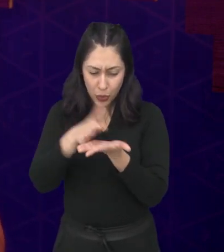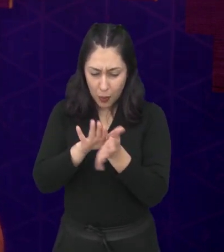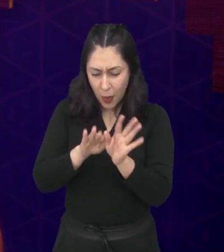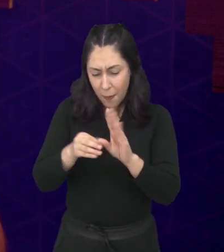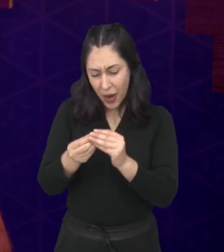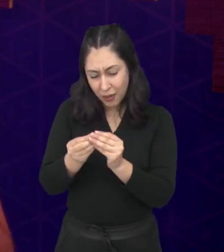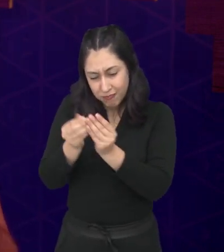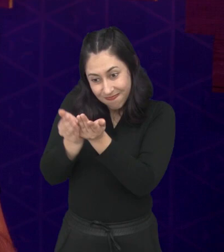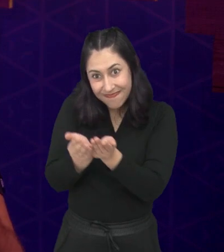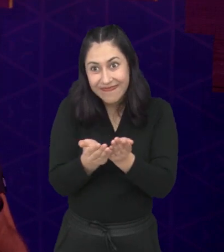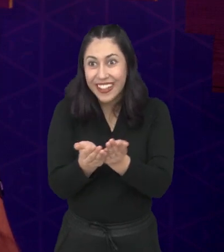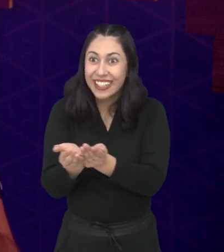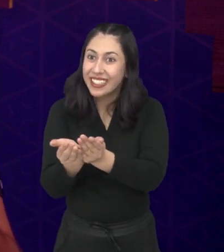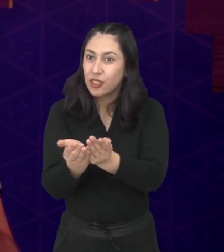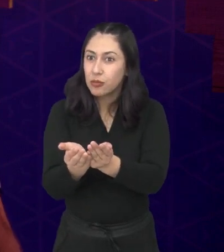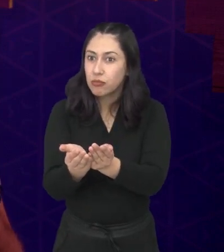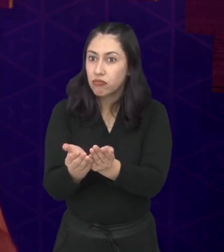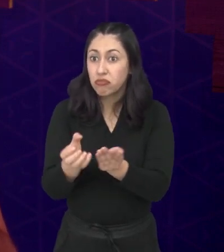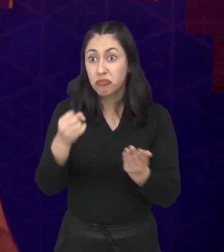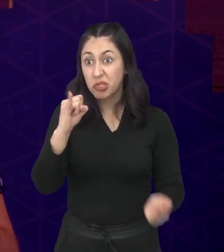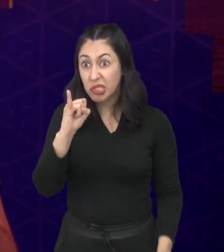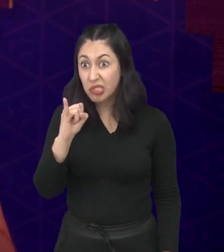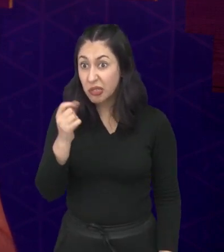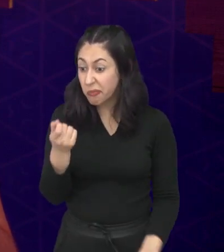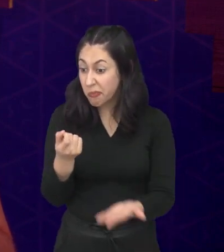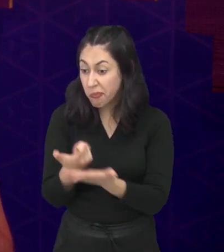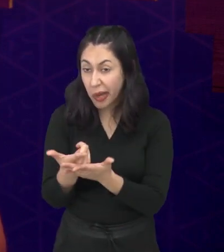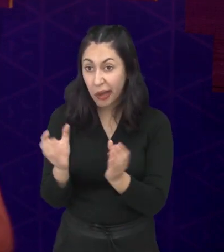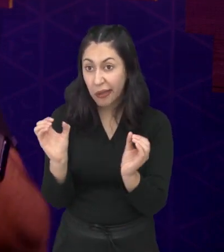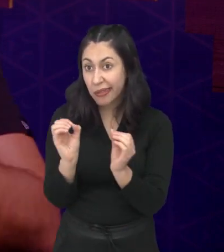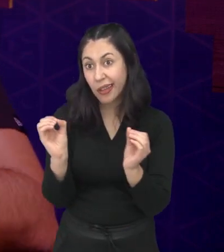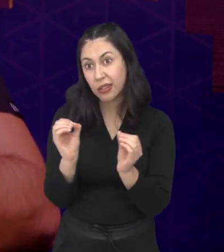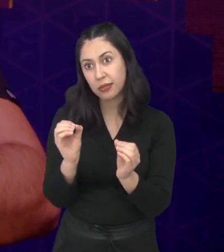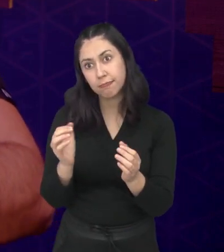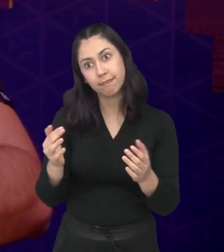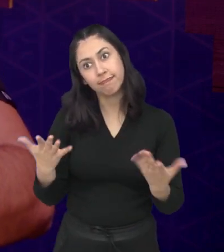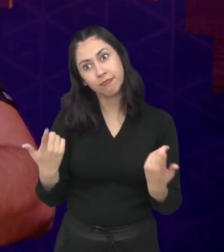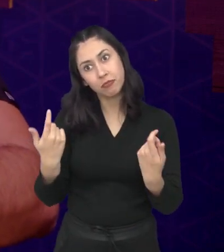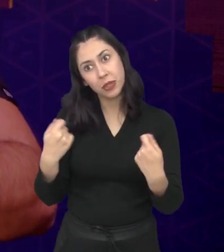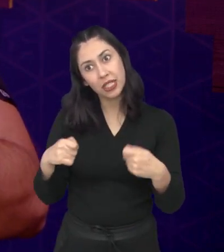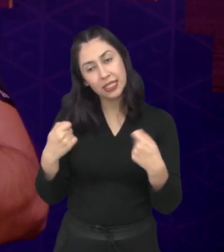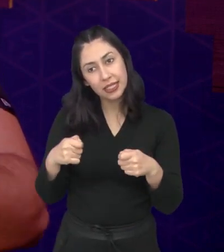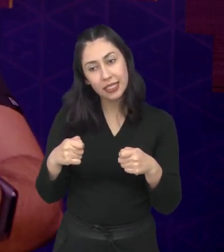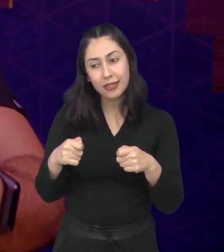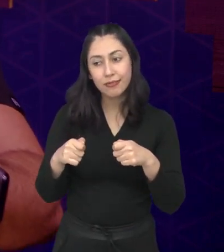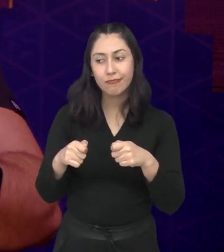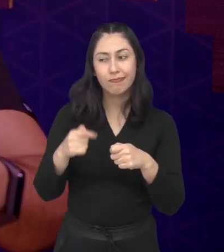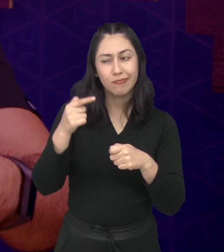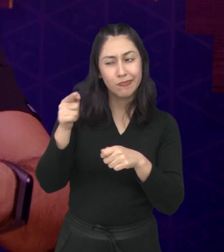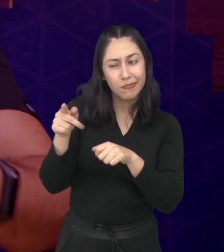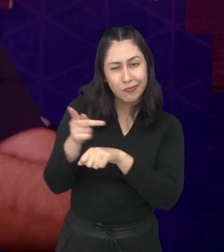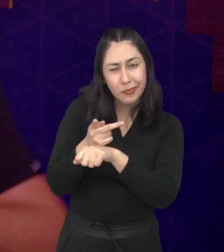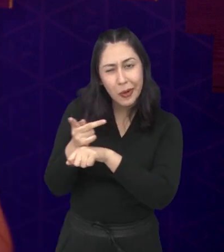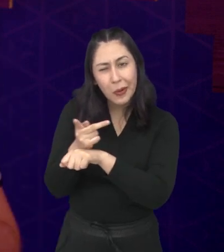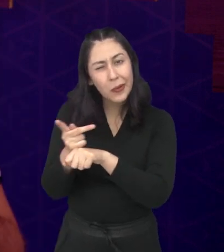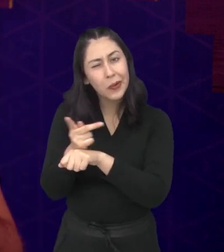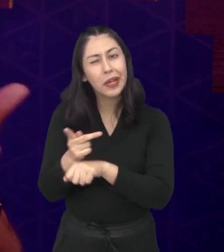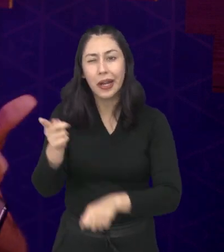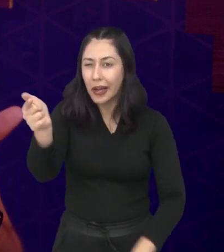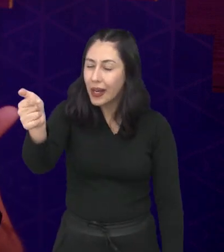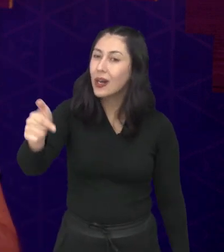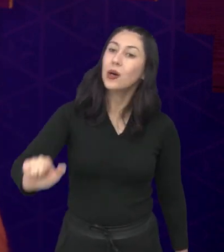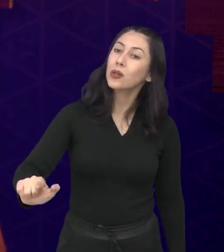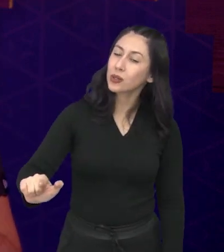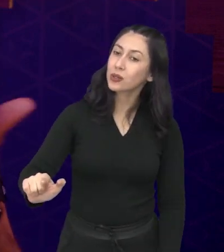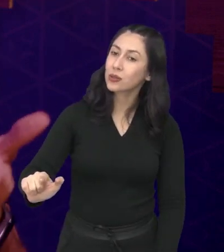Se você não pode ser pago por isso, talvez não seja exatamente nesse caminho aí de só fazer barquinho de papel. Você